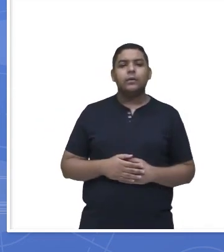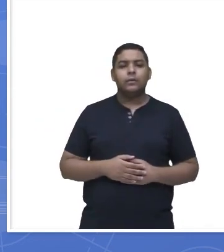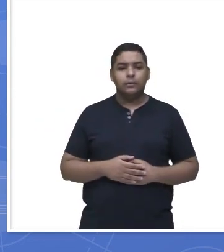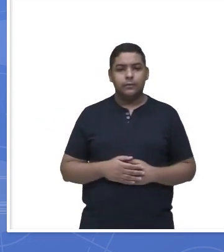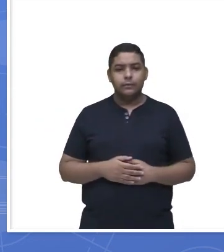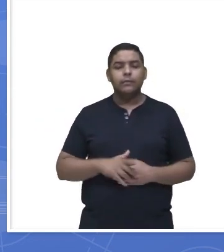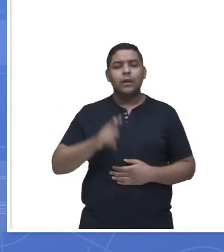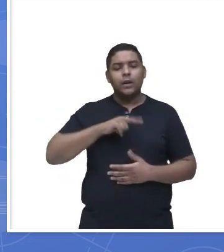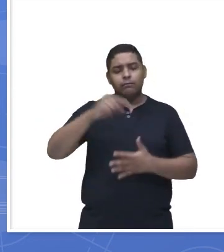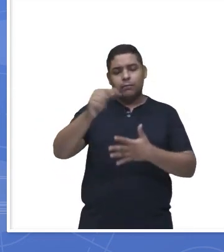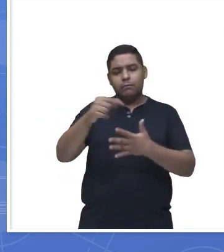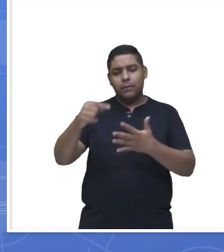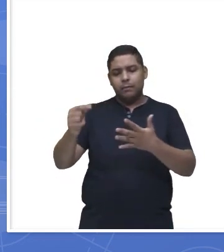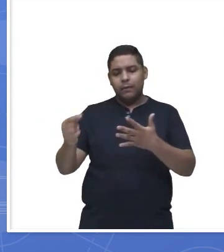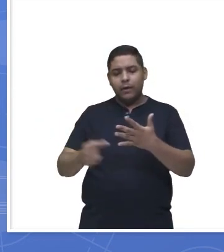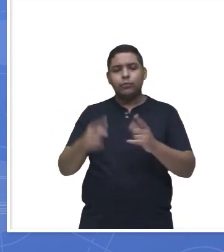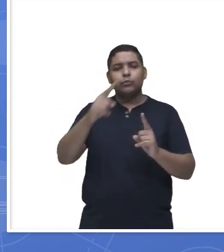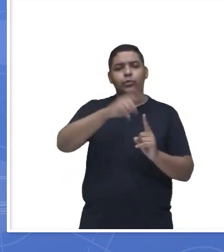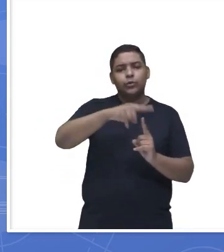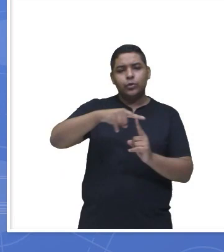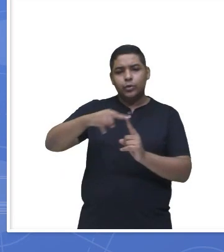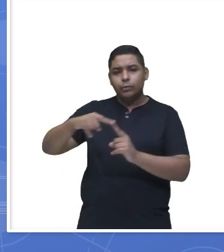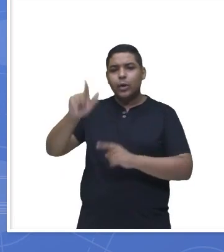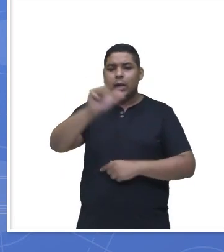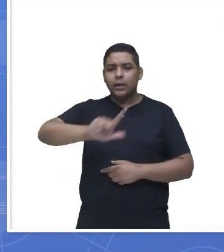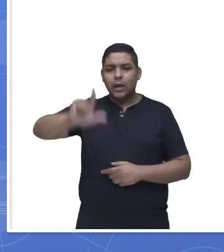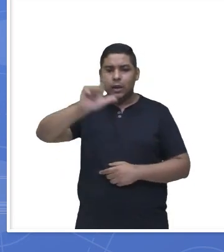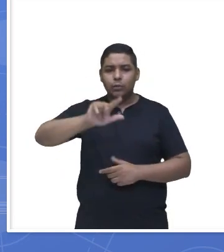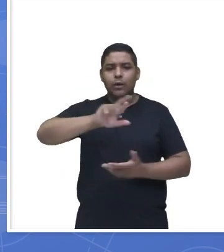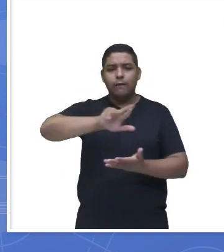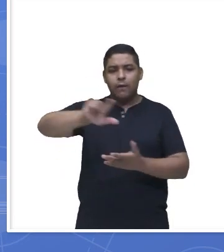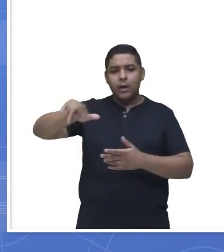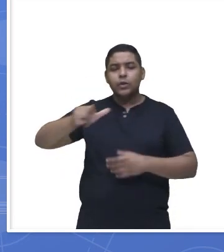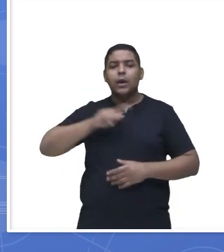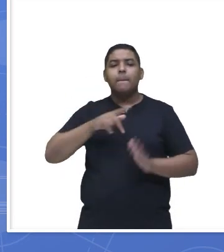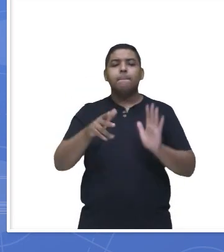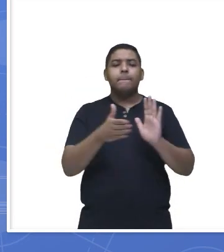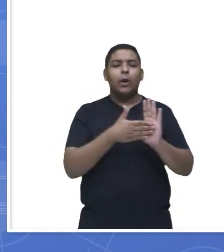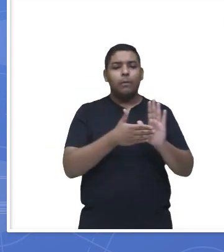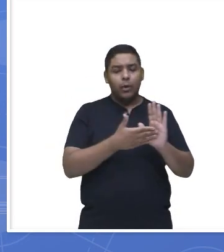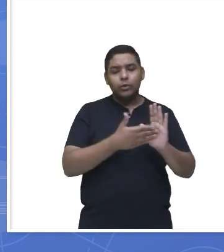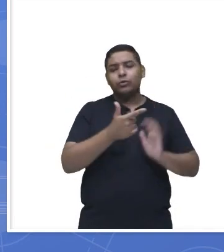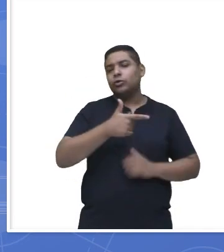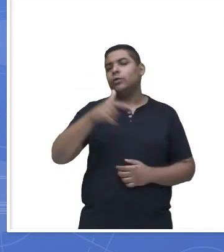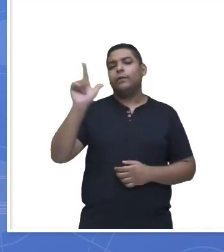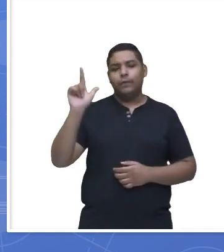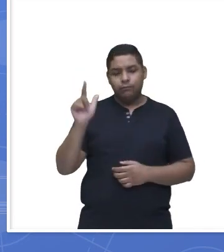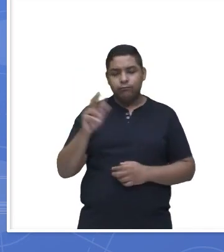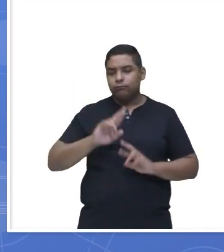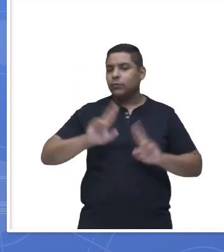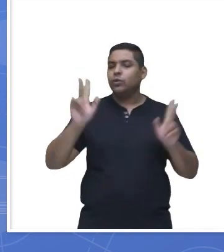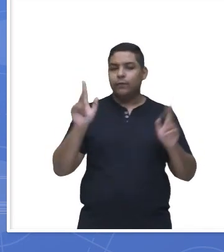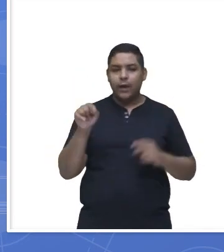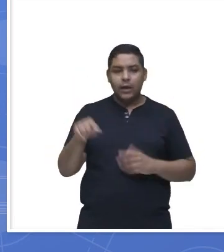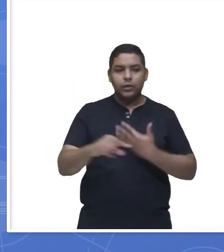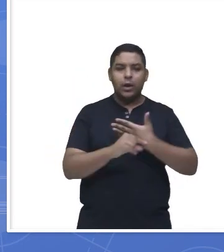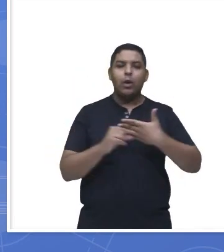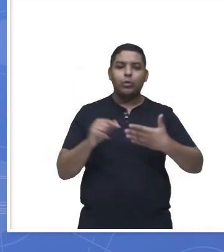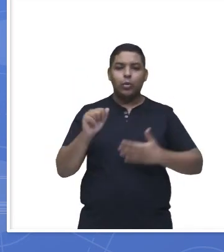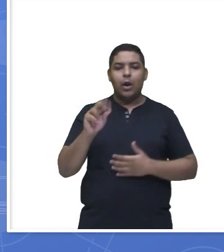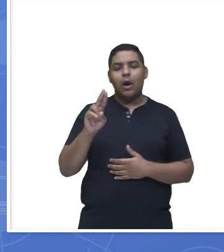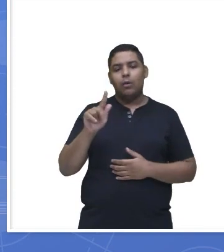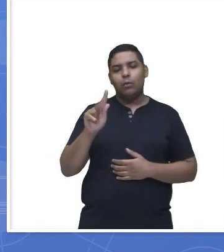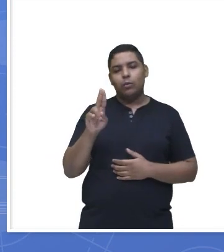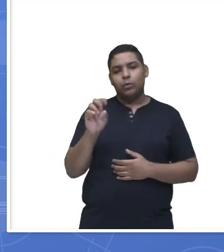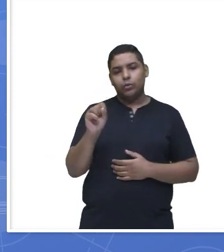simbolismo, pré-modernismo, e ele trazia uma proposta diferente. Então, foi muito criticado a linguagem mórbida,